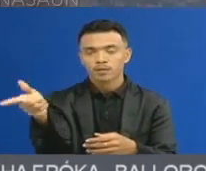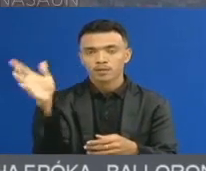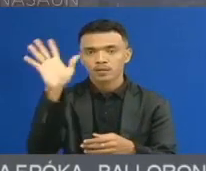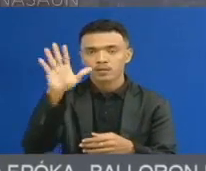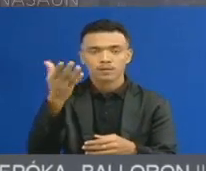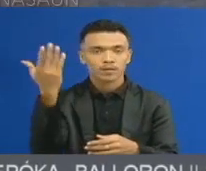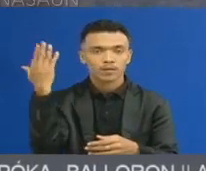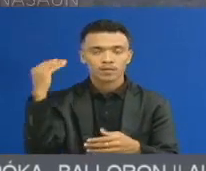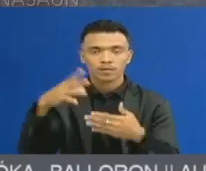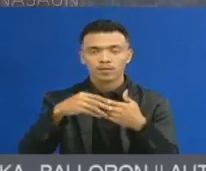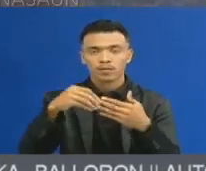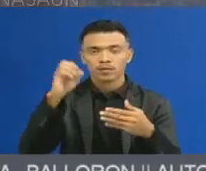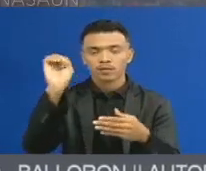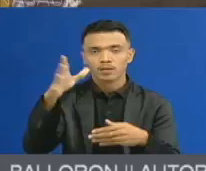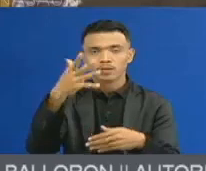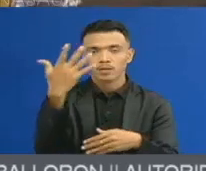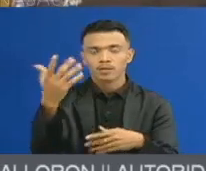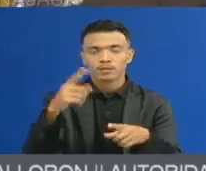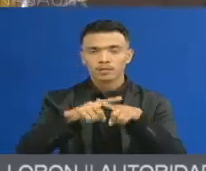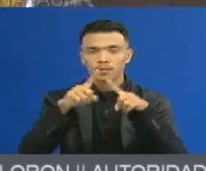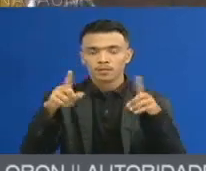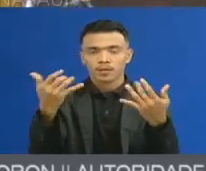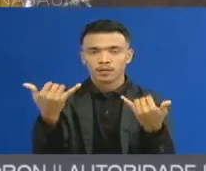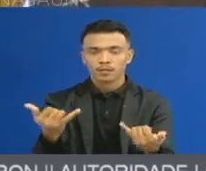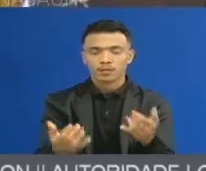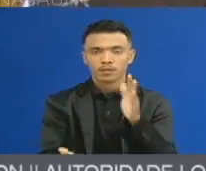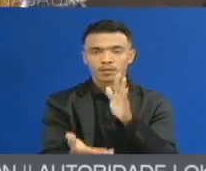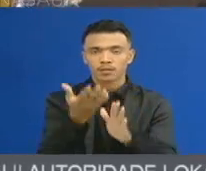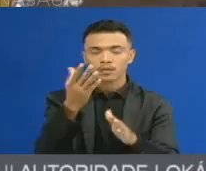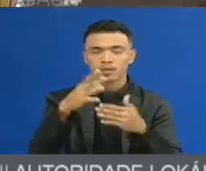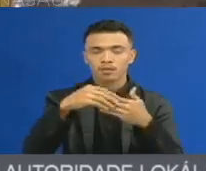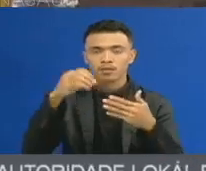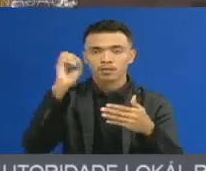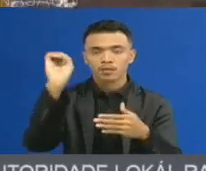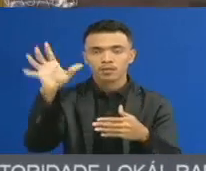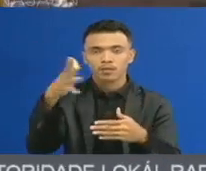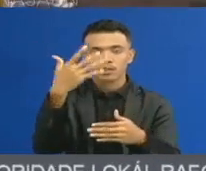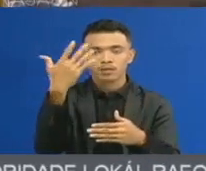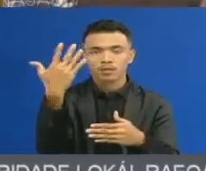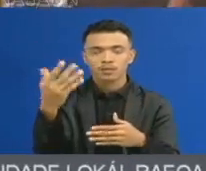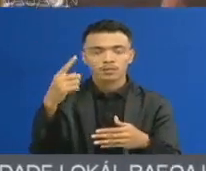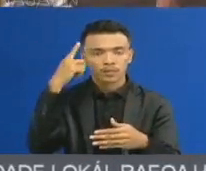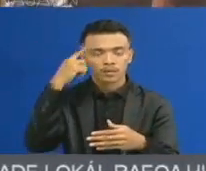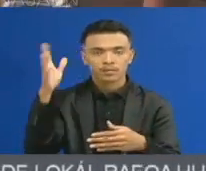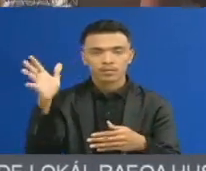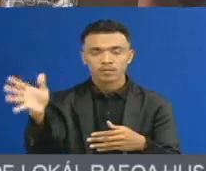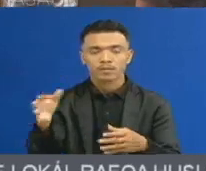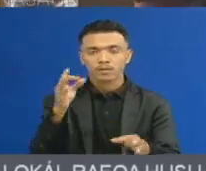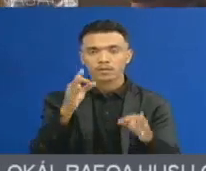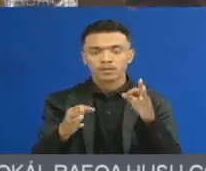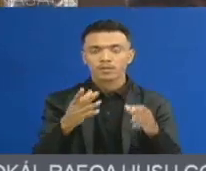né? Preço dólar sanulo recin lima, mai bem daudão ne, sa eto dólar sanulo recin lima centavos lima nulo,